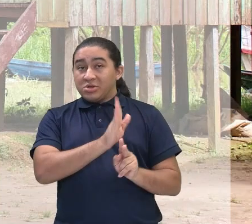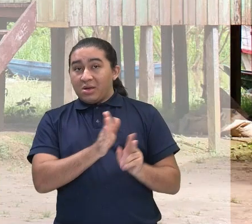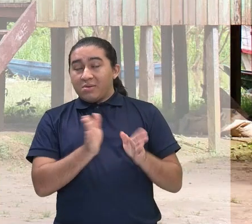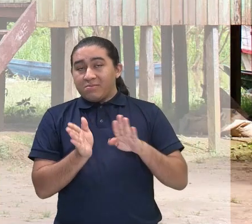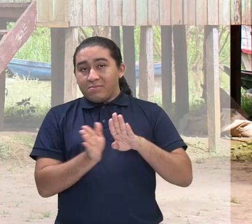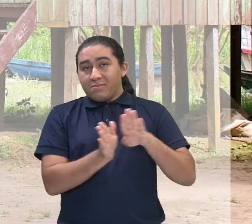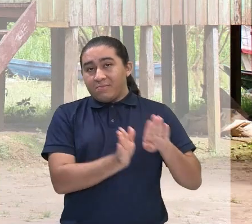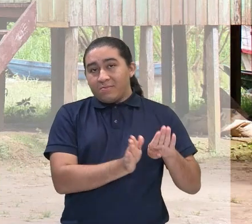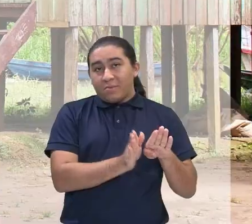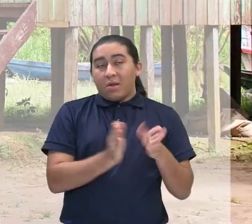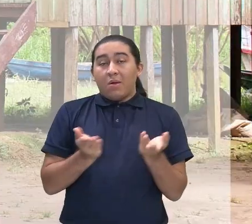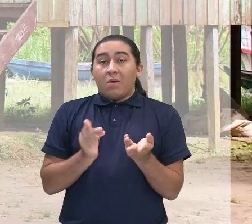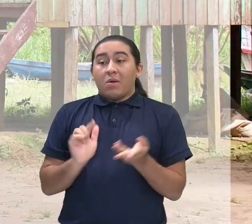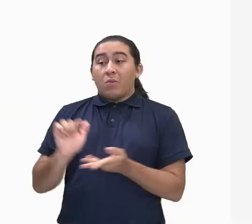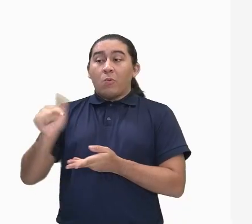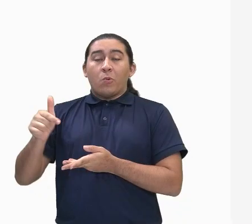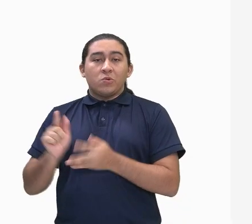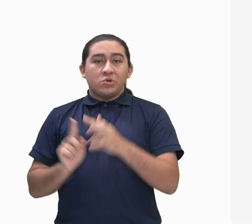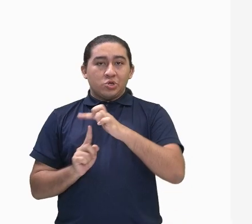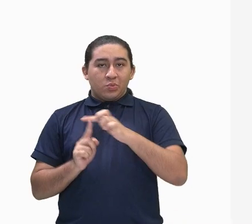analisar o outro tipo de fonte?